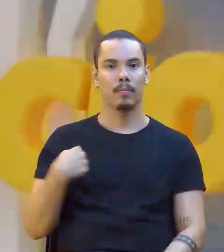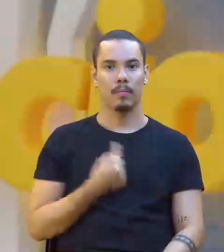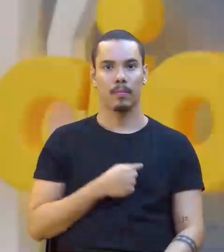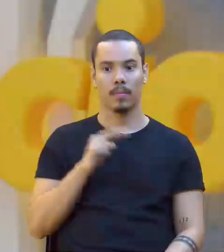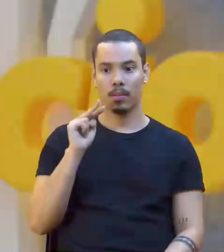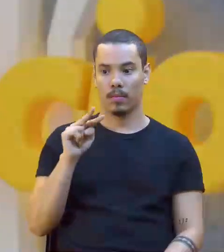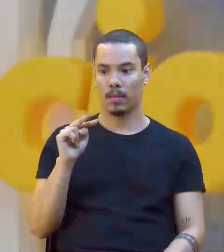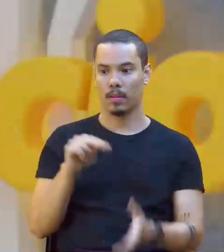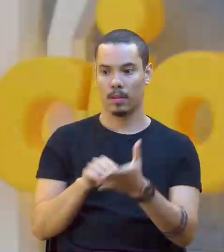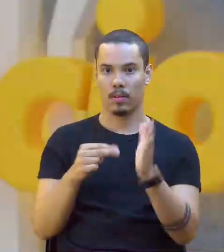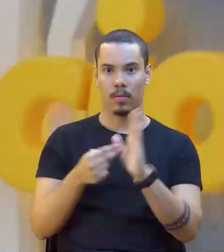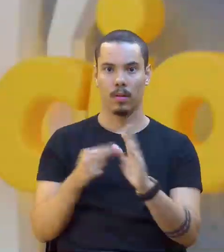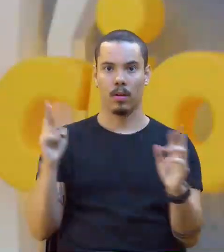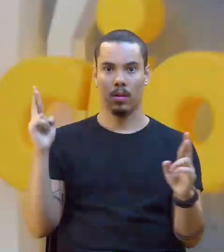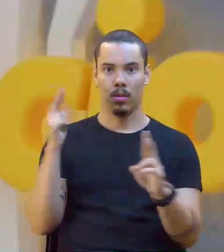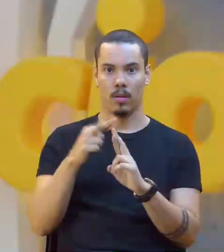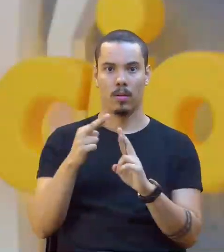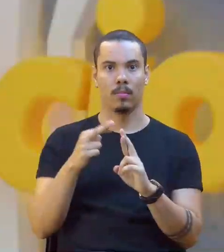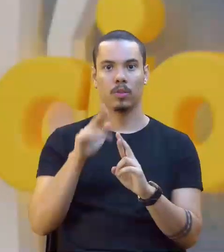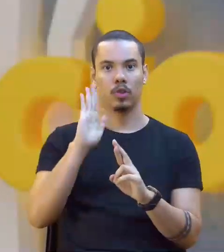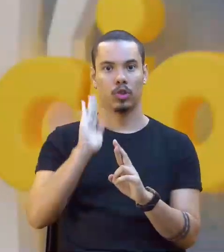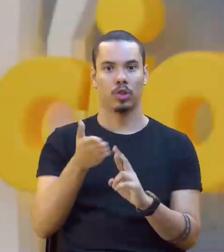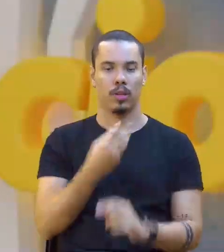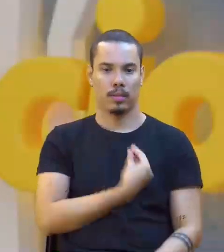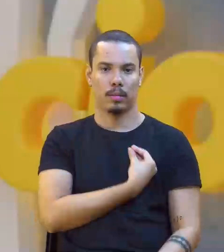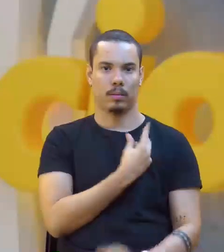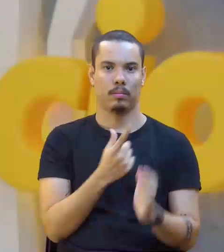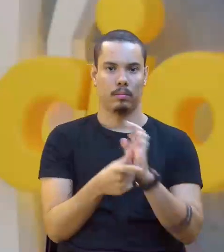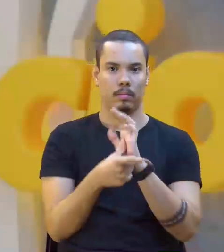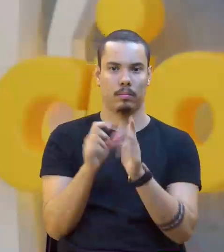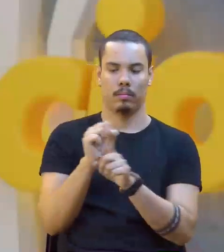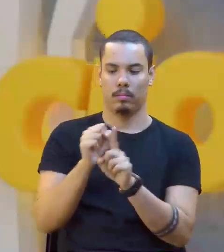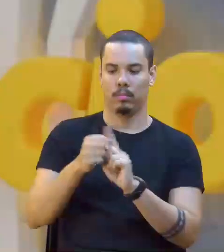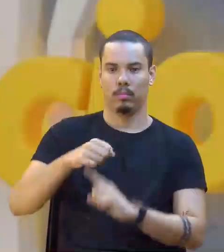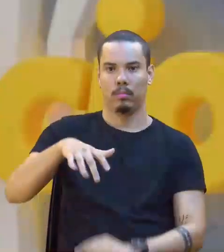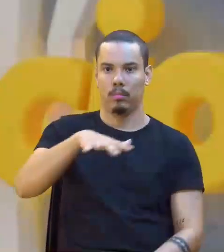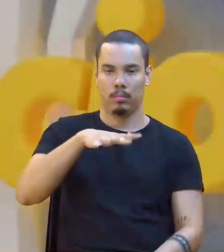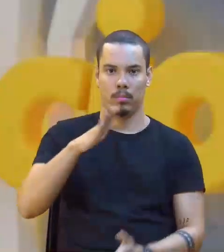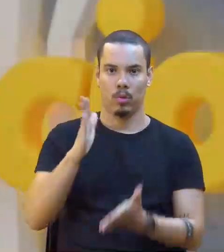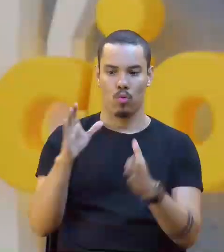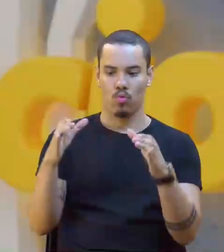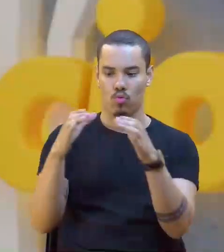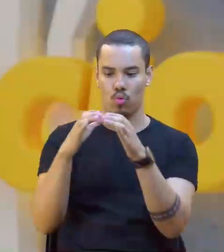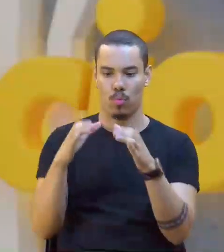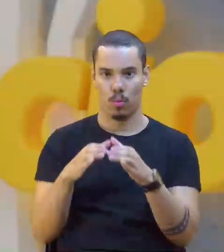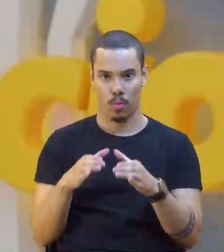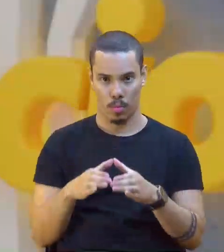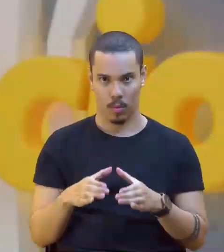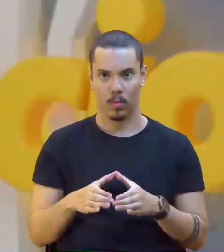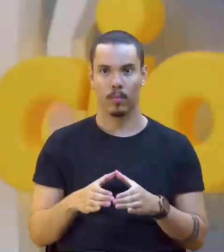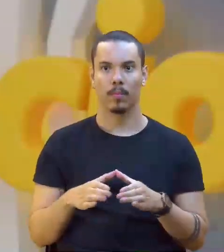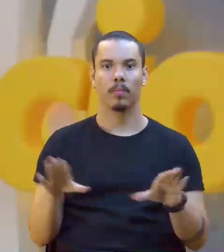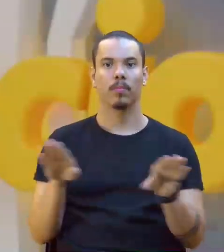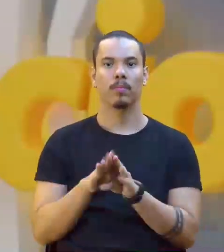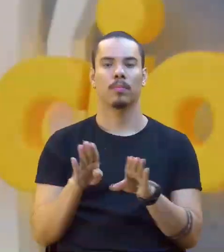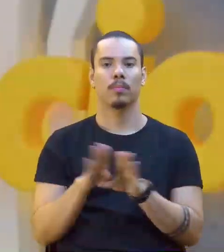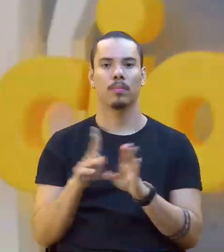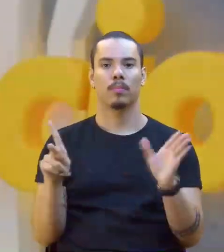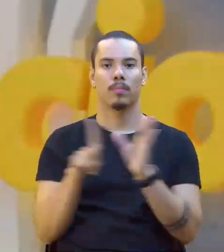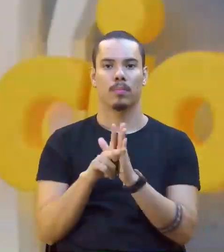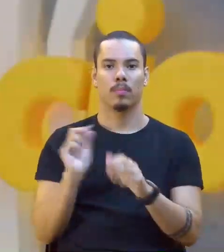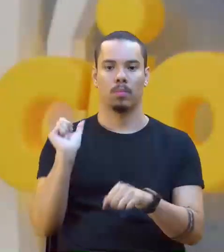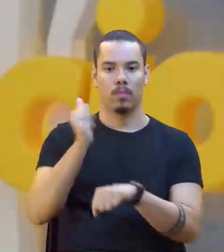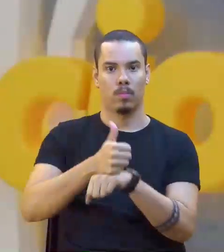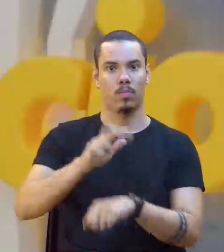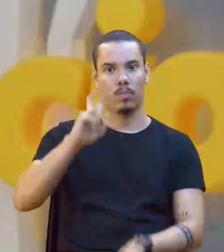representa essa divisão que já existe na nossa sociedade, que é a divisão por classes sociais, que está posta também na cultura. É isso que eu